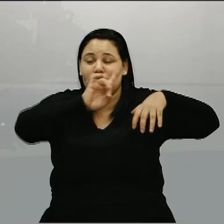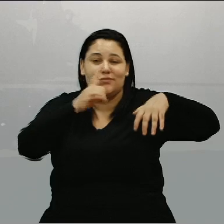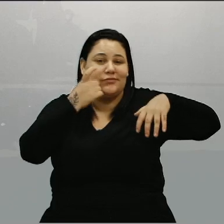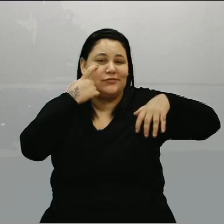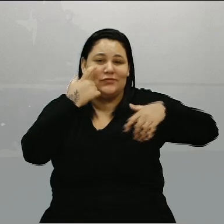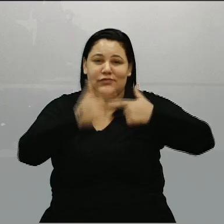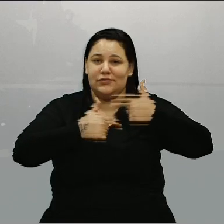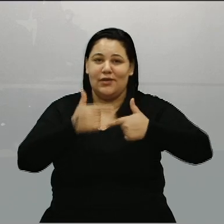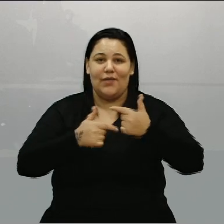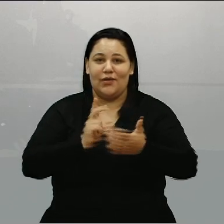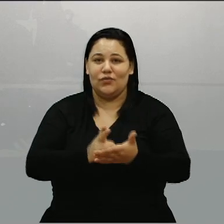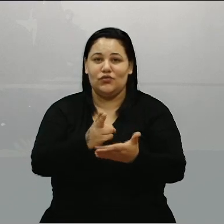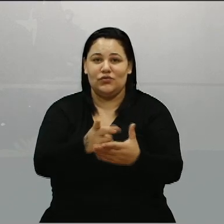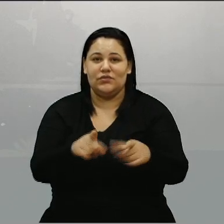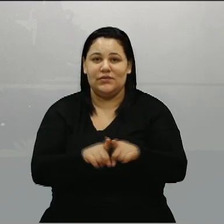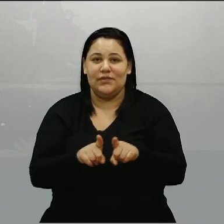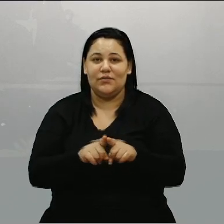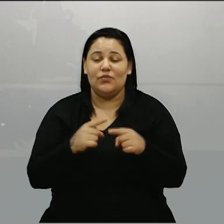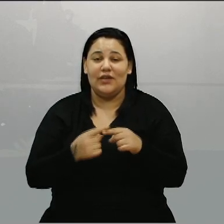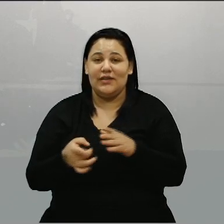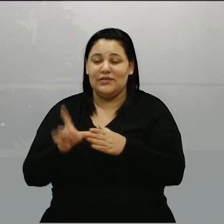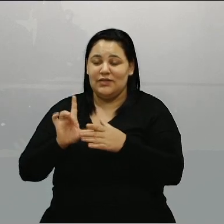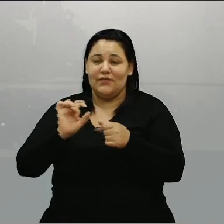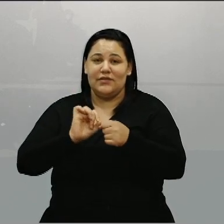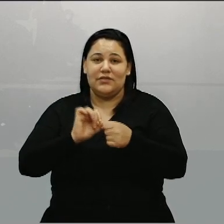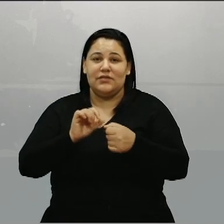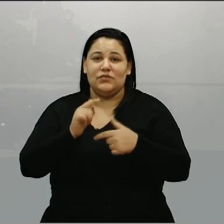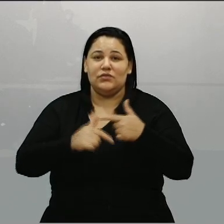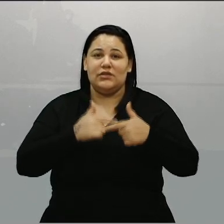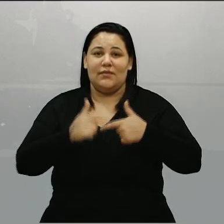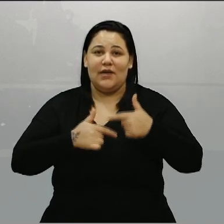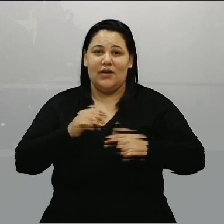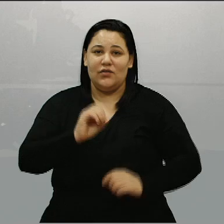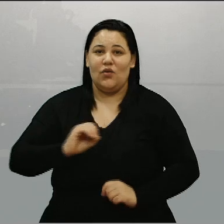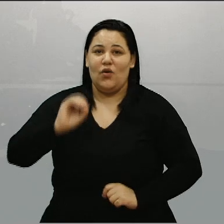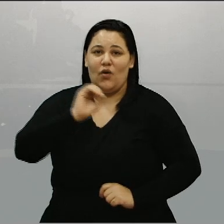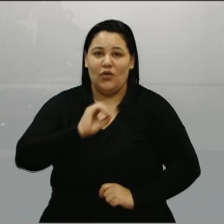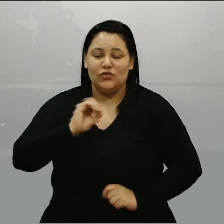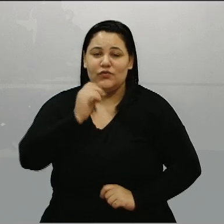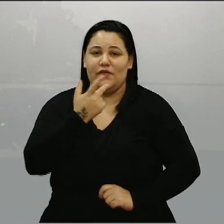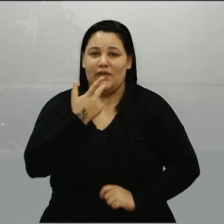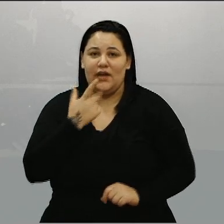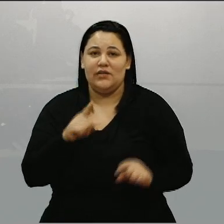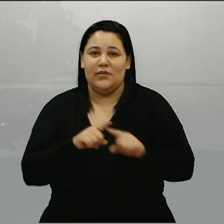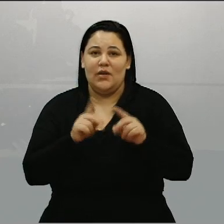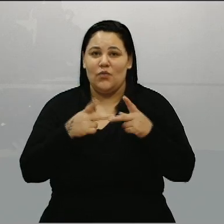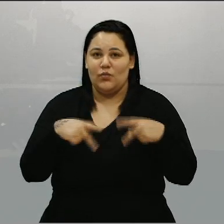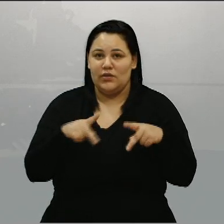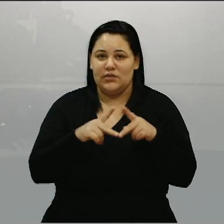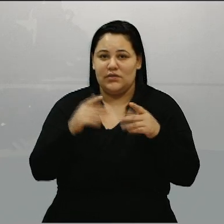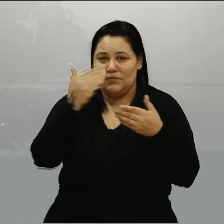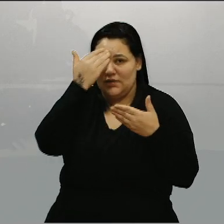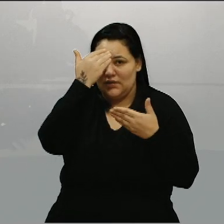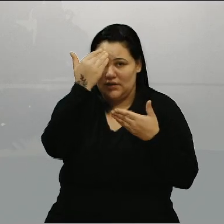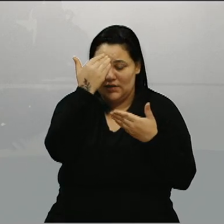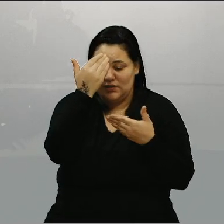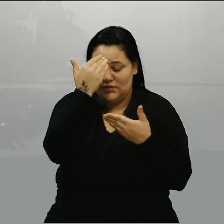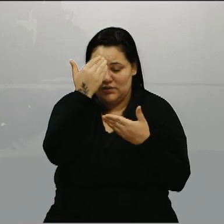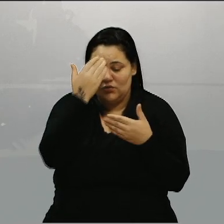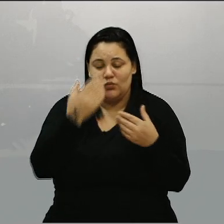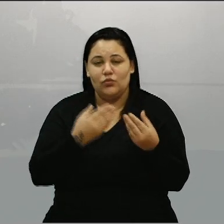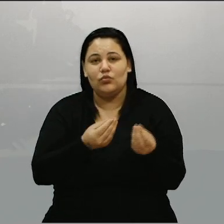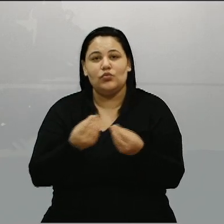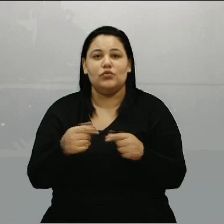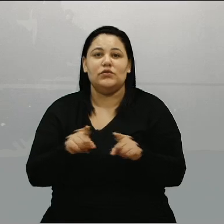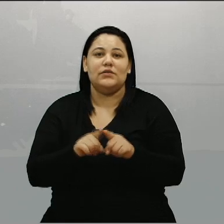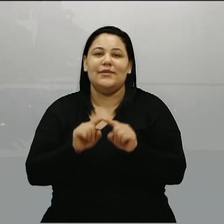Um trabalho excelente que iniciou, muito comentado pela população do bairro Santa Lúcia, mas a gente não